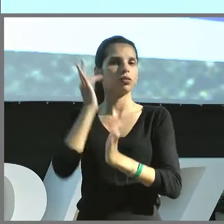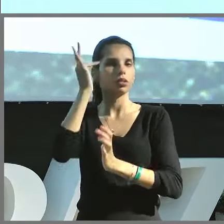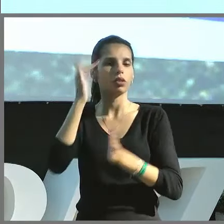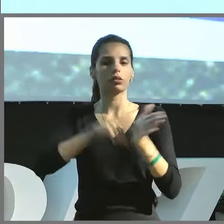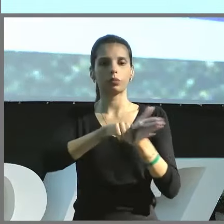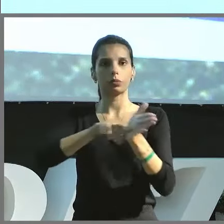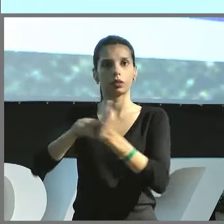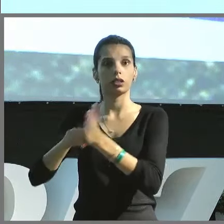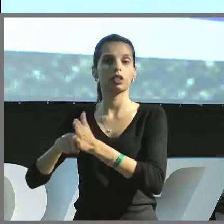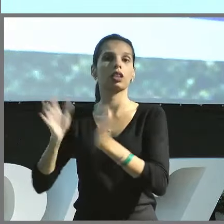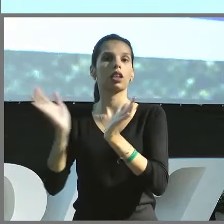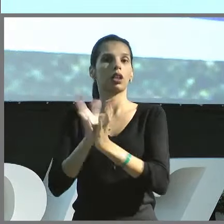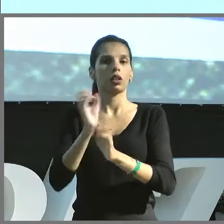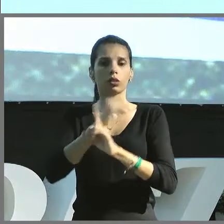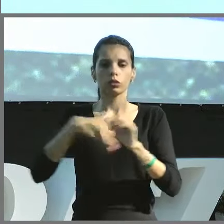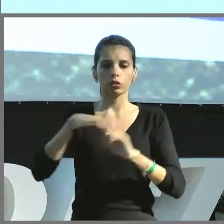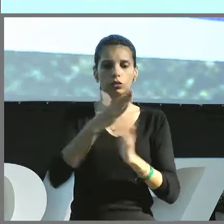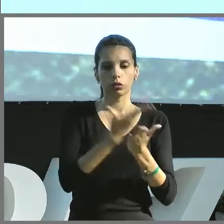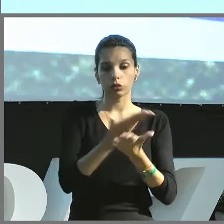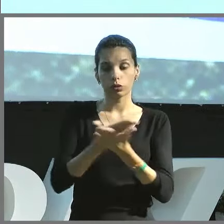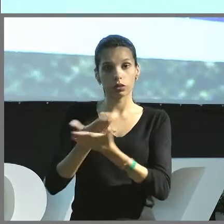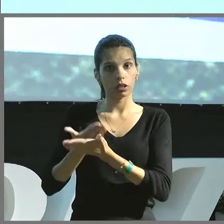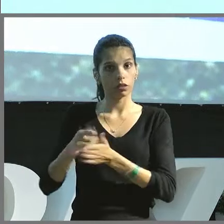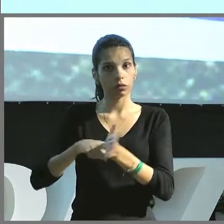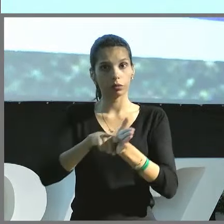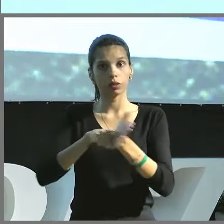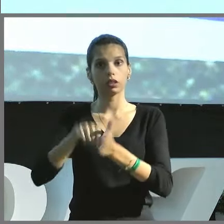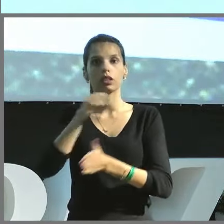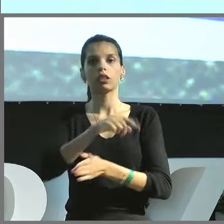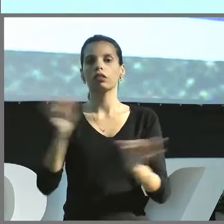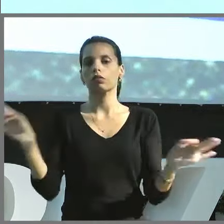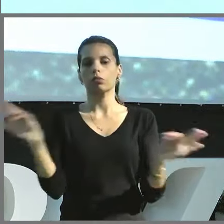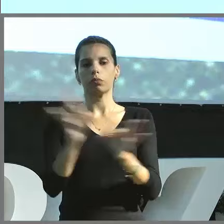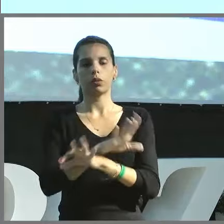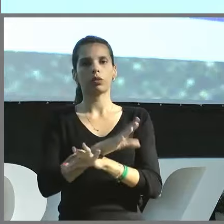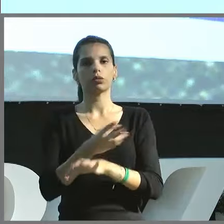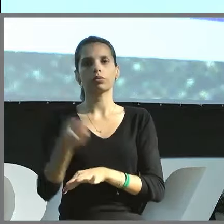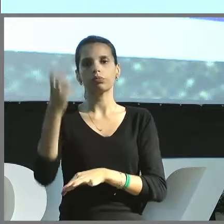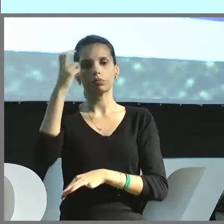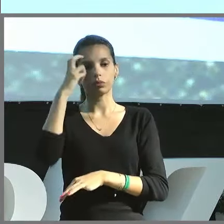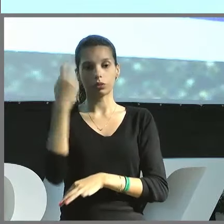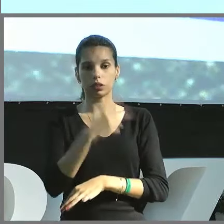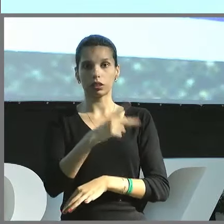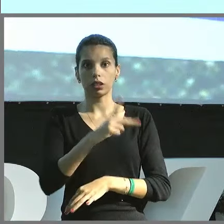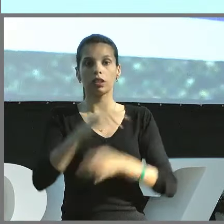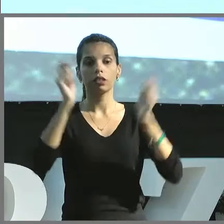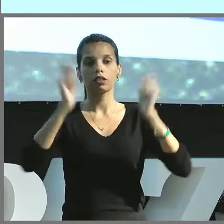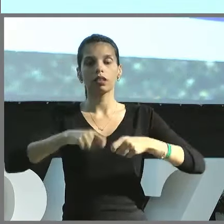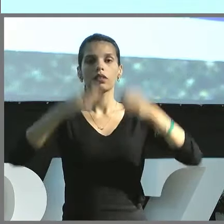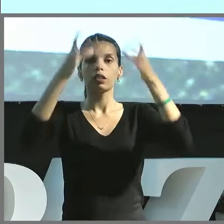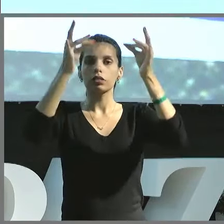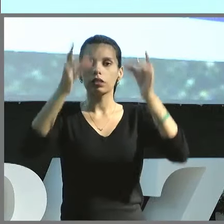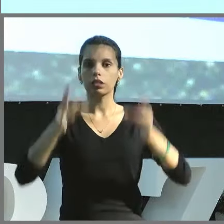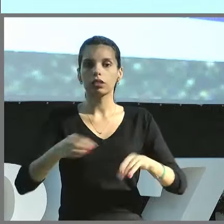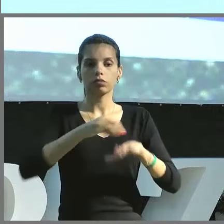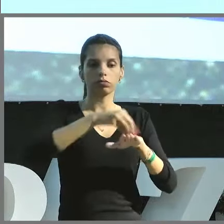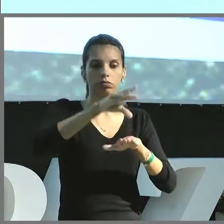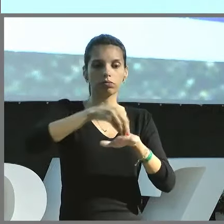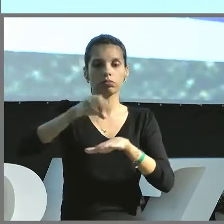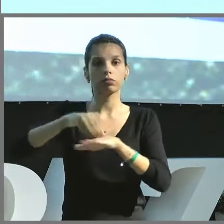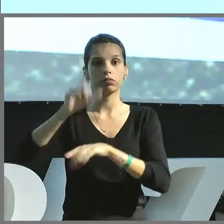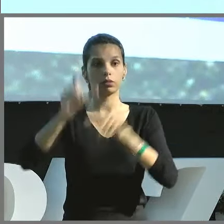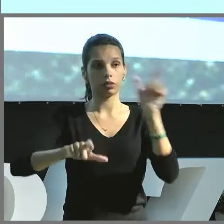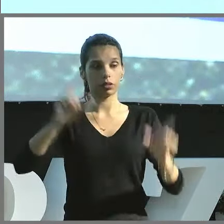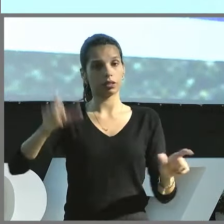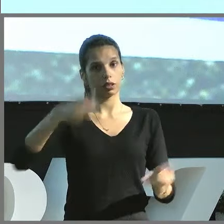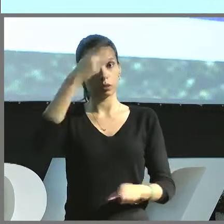era sociólogo, antropólogo, que era um homem integral, poderia mergulhar na dinâmica para além do